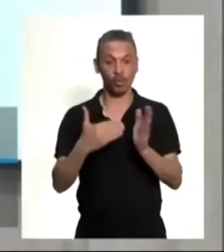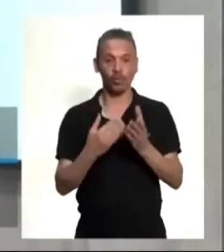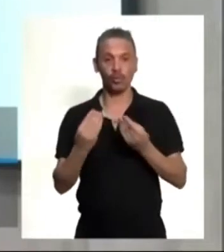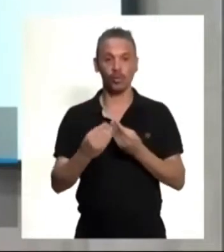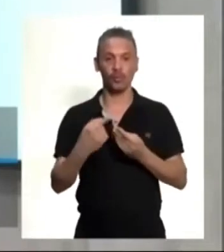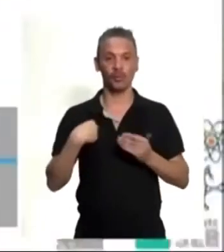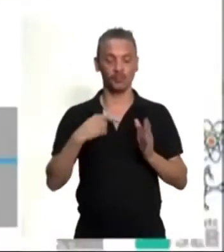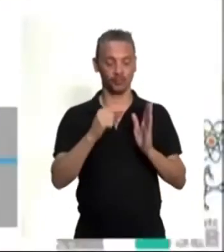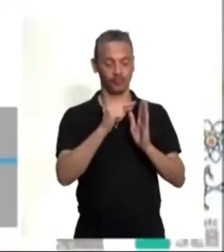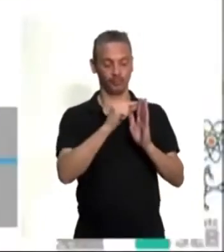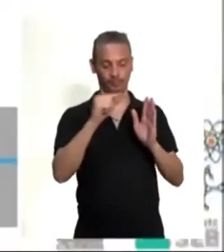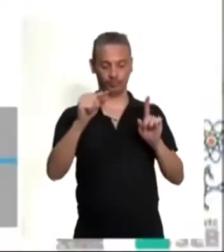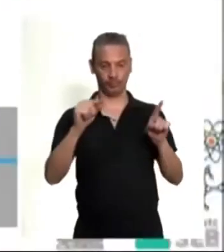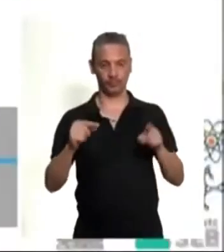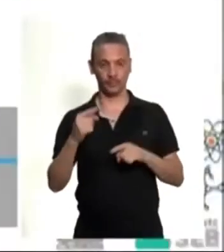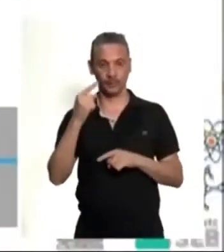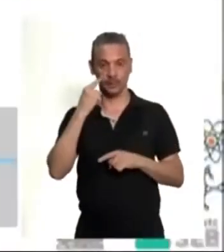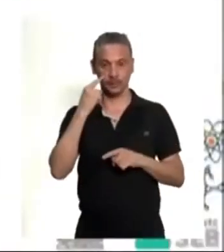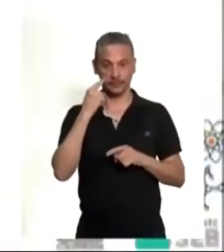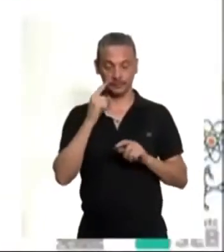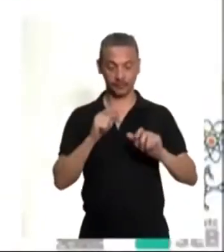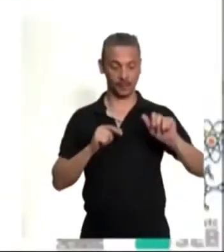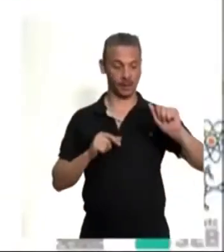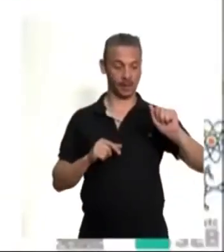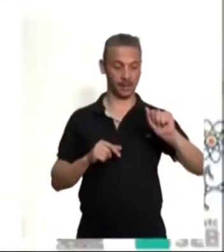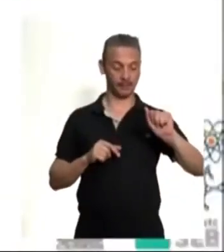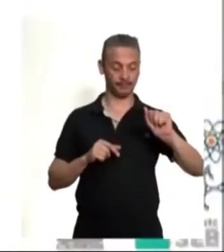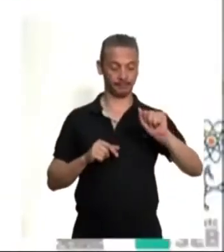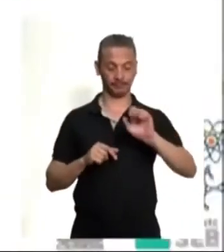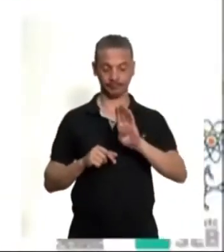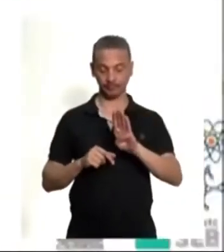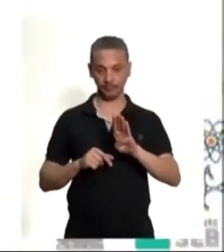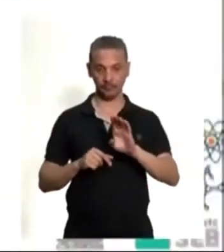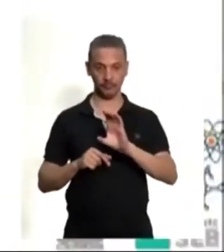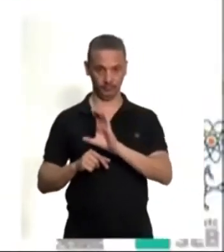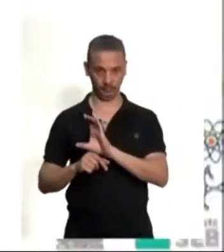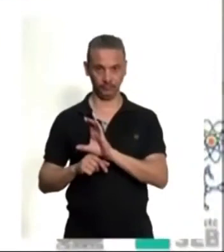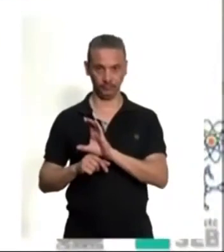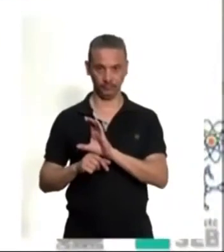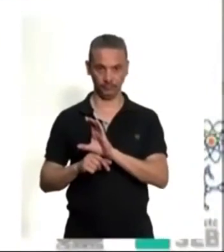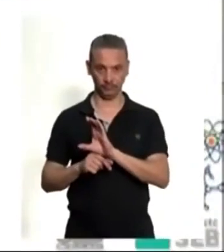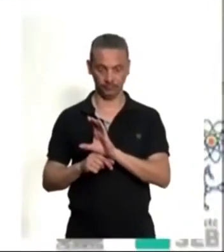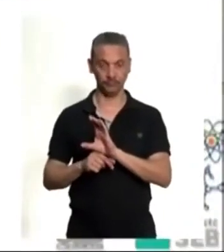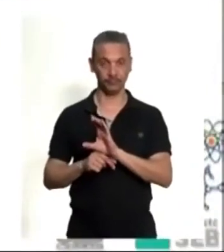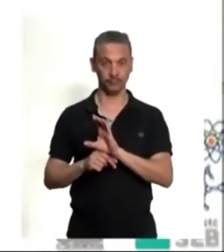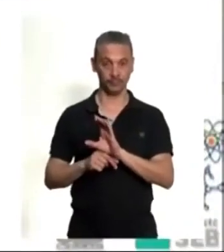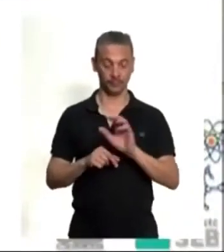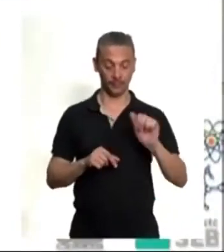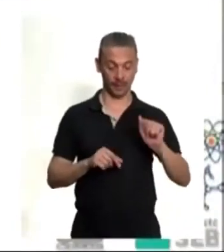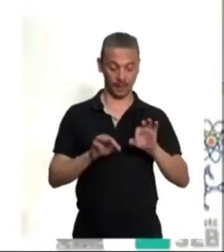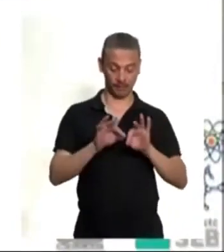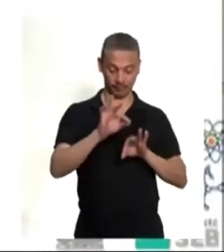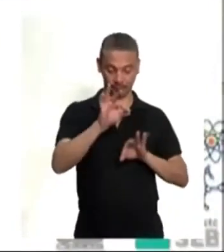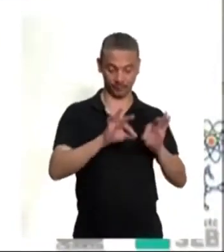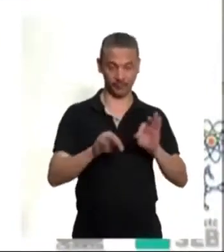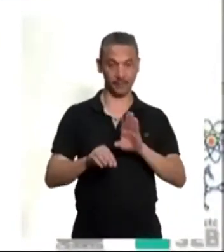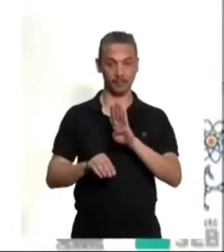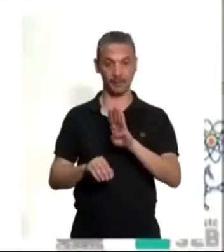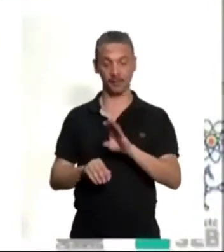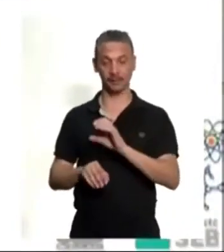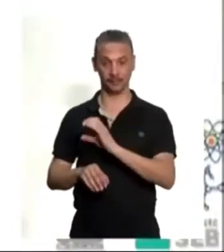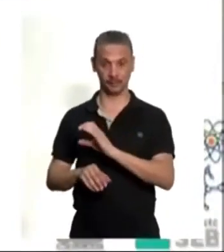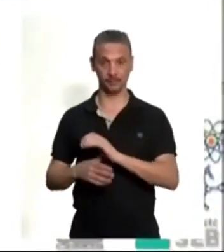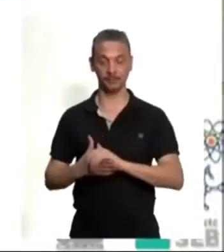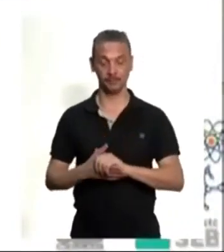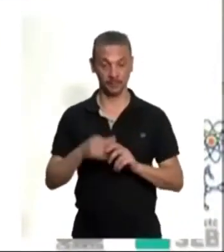escrevo as dimensões, ó. O comprimento A largura B e a altura C. Escreve aí, ó. Comprimento A, largura B, altura